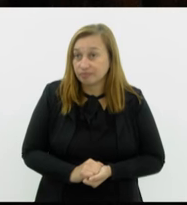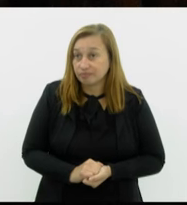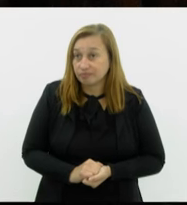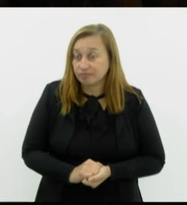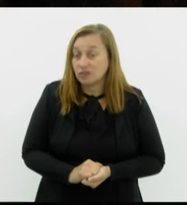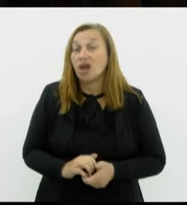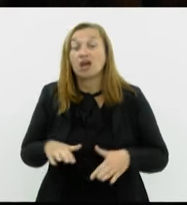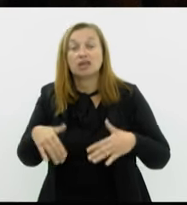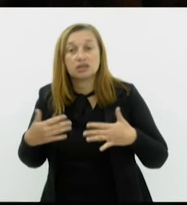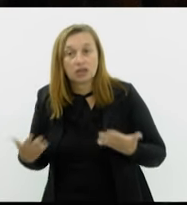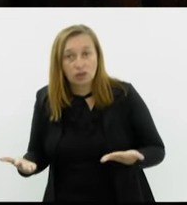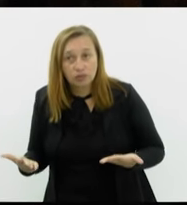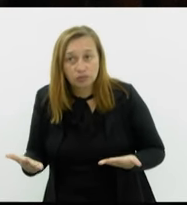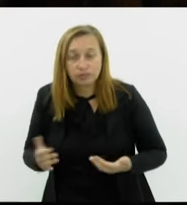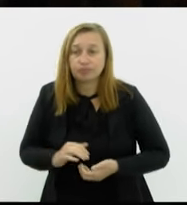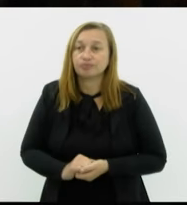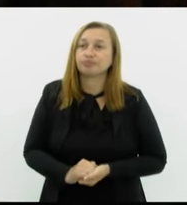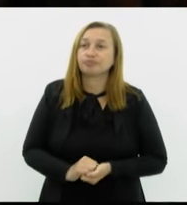Então, senhores,